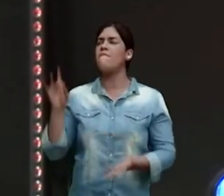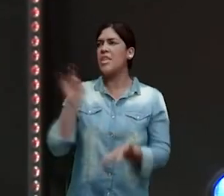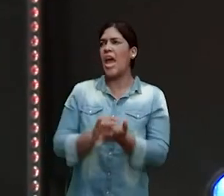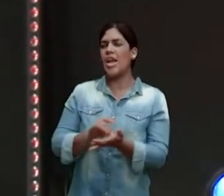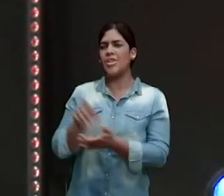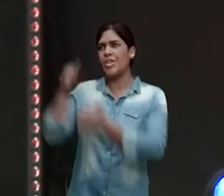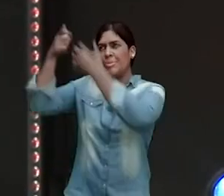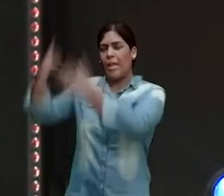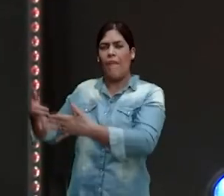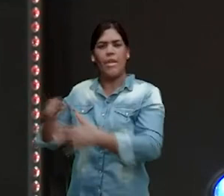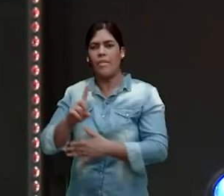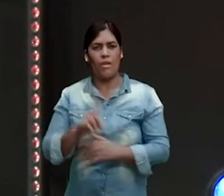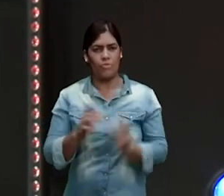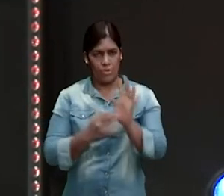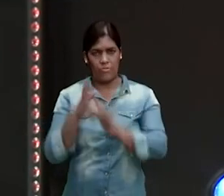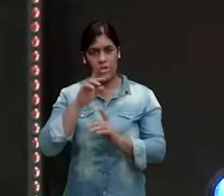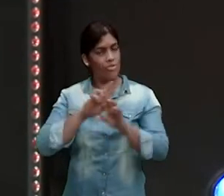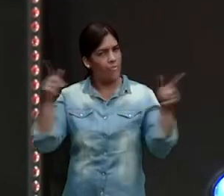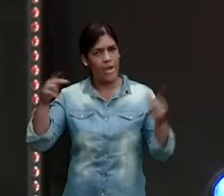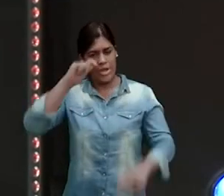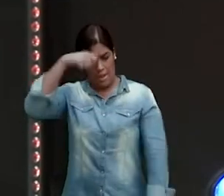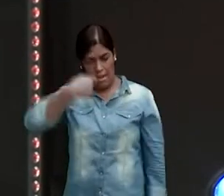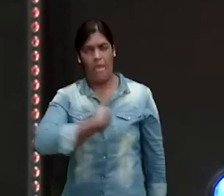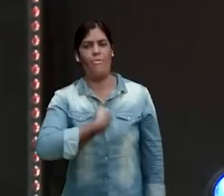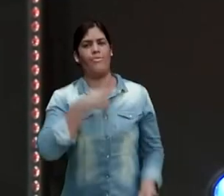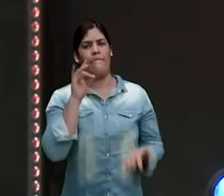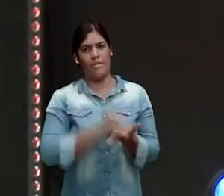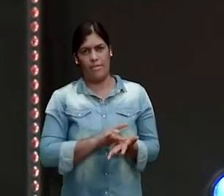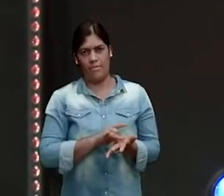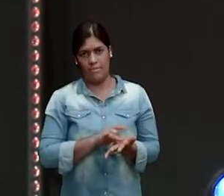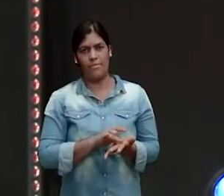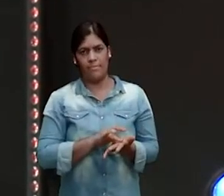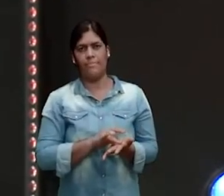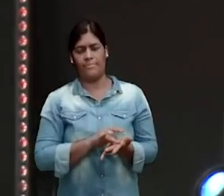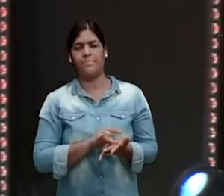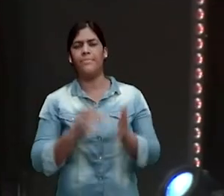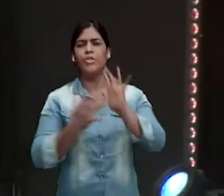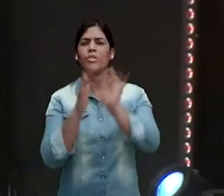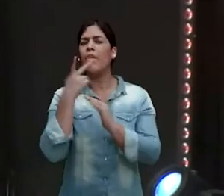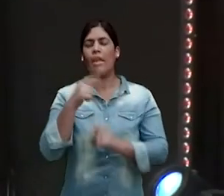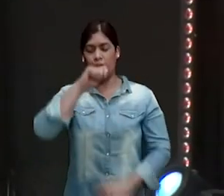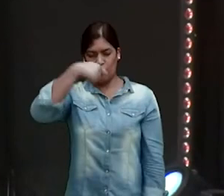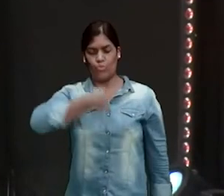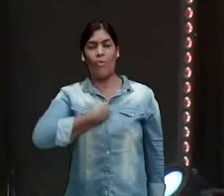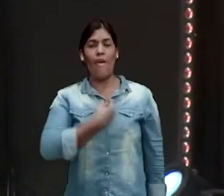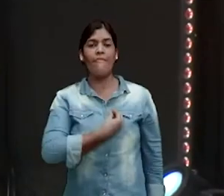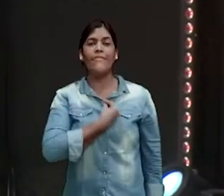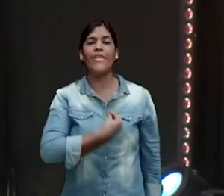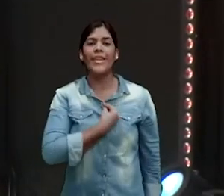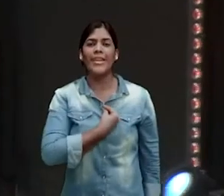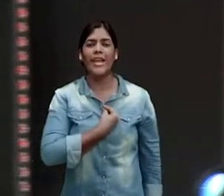não é verdade é essa Eu sou a verdade Aí ele disse assim eu sou a vida